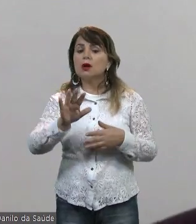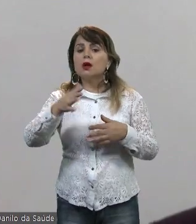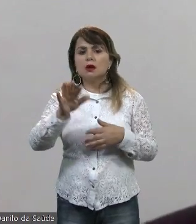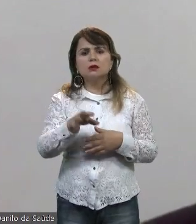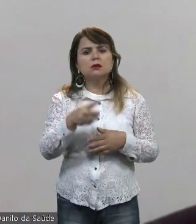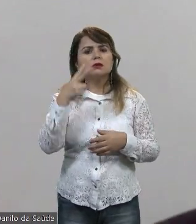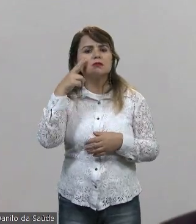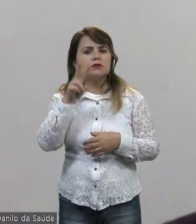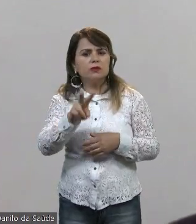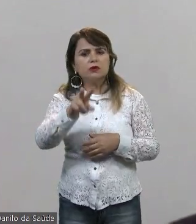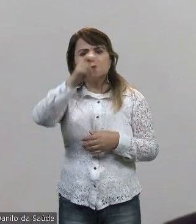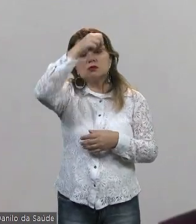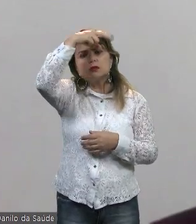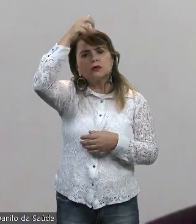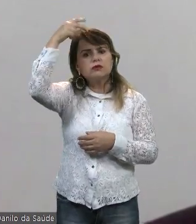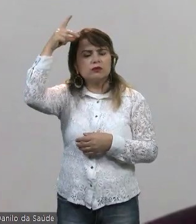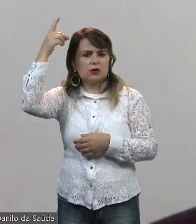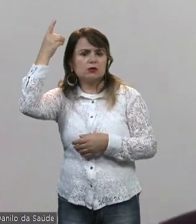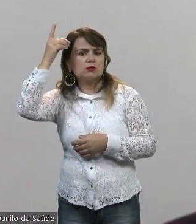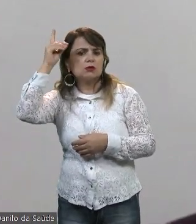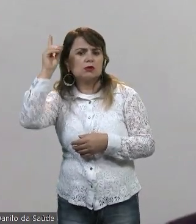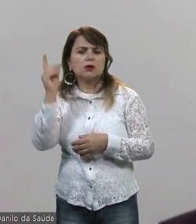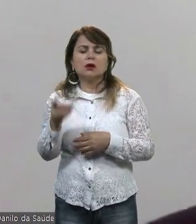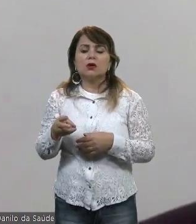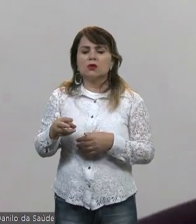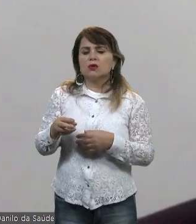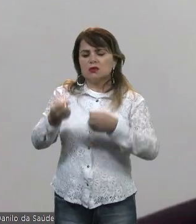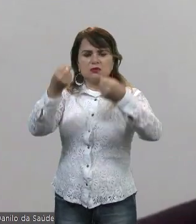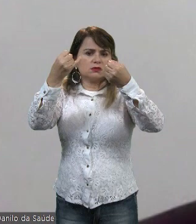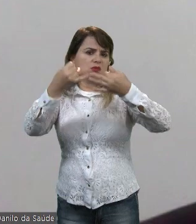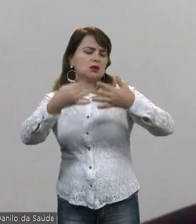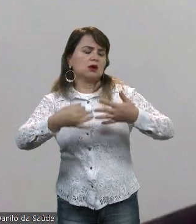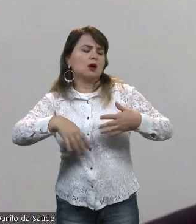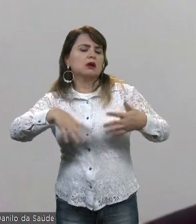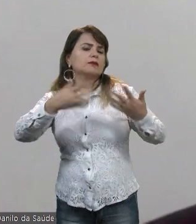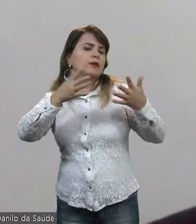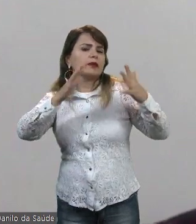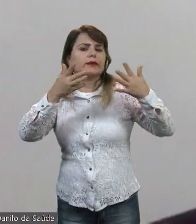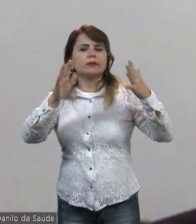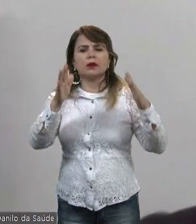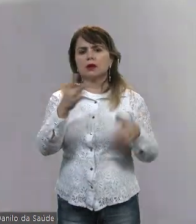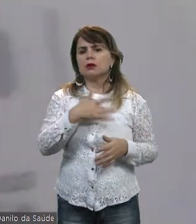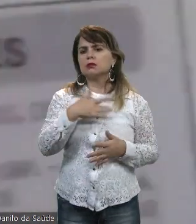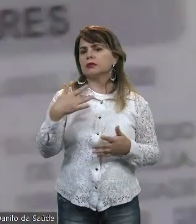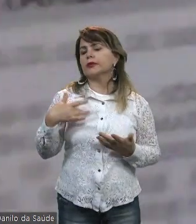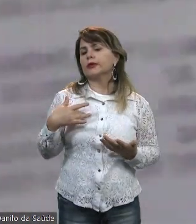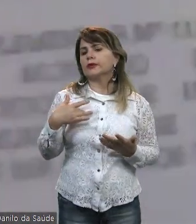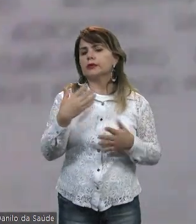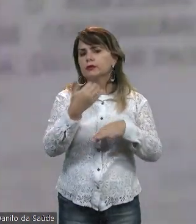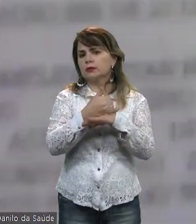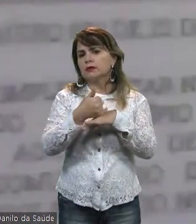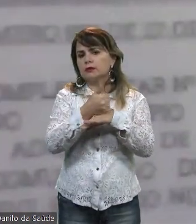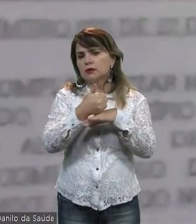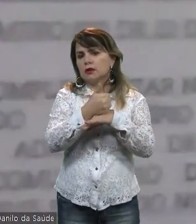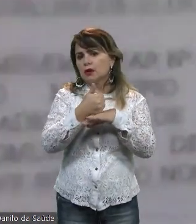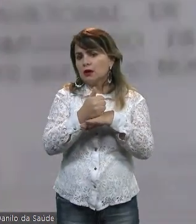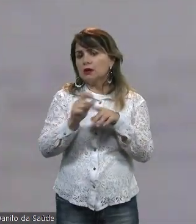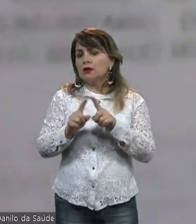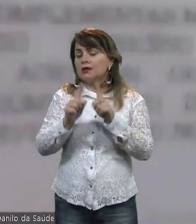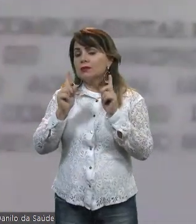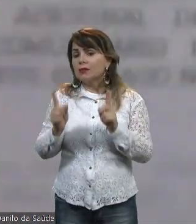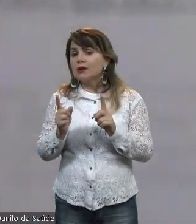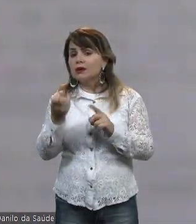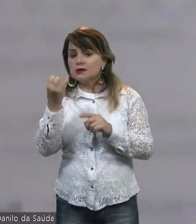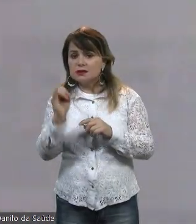pública, o secretário da Saúde falando em valorização, pediu para bater palmas para os profissionais, mas quando nós temos a oportunidade,